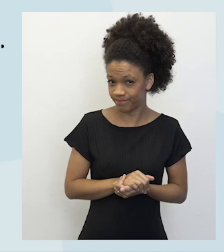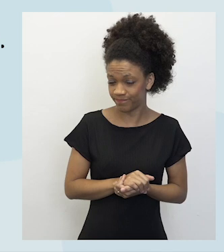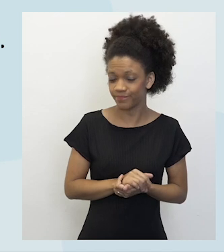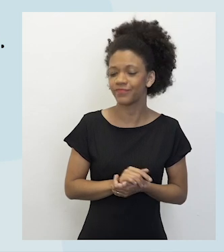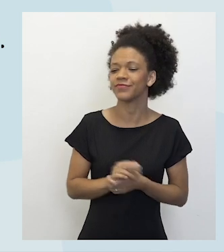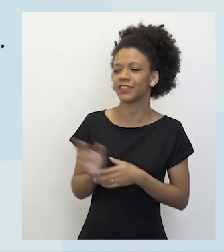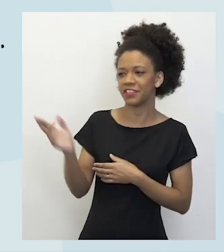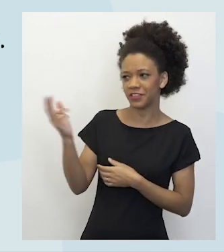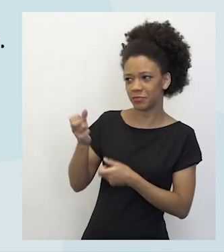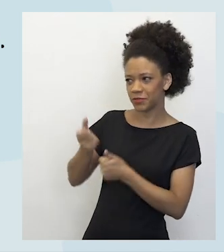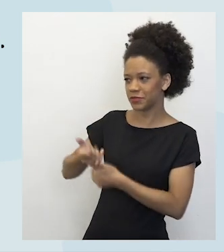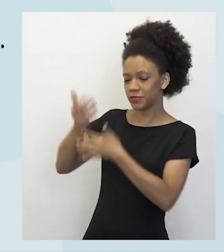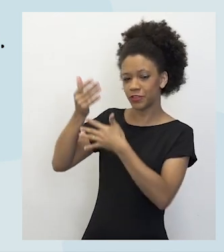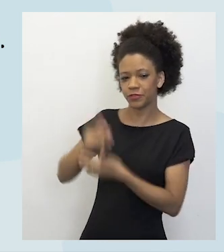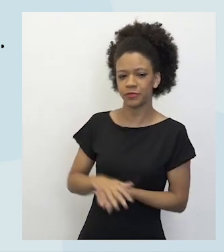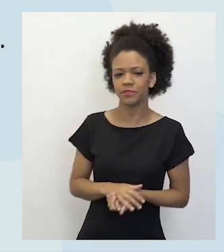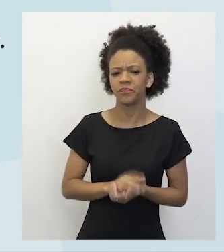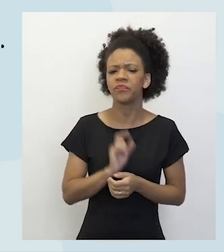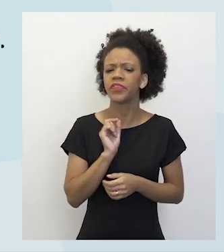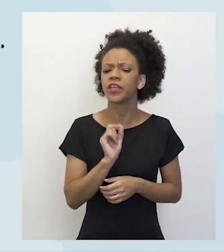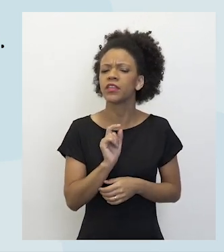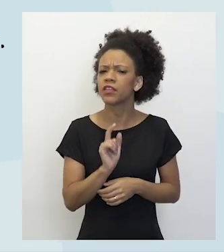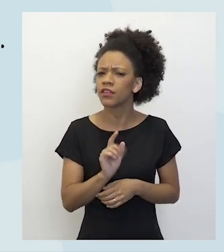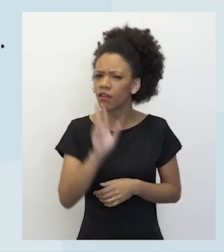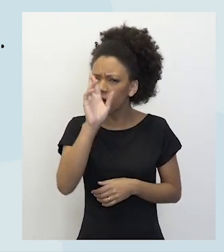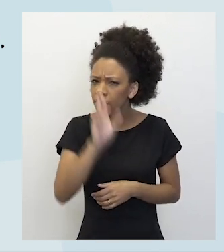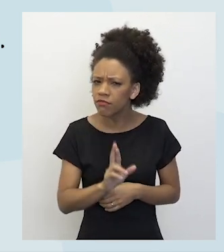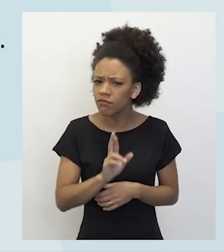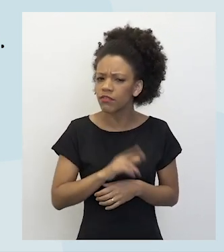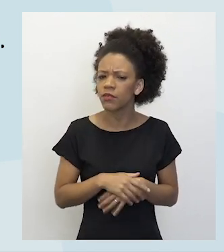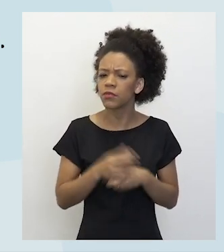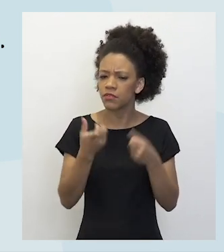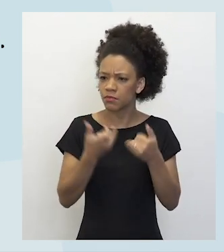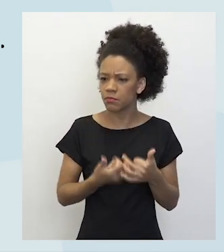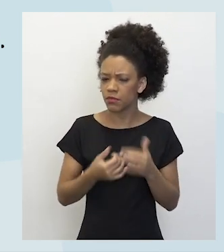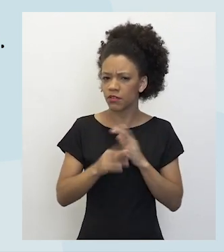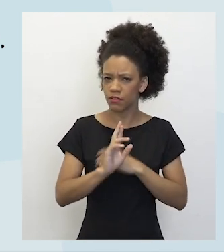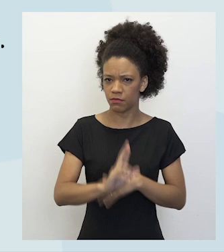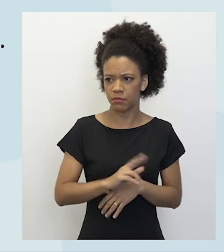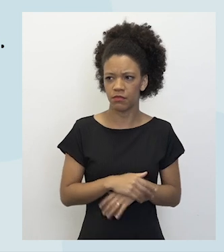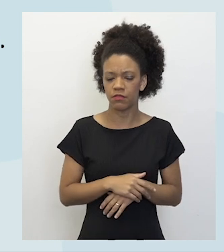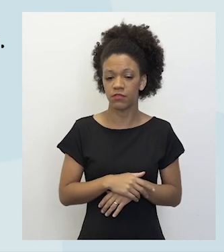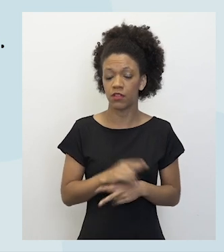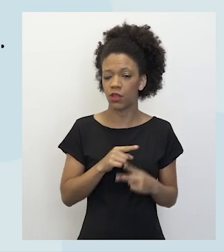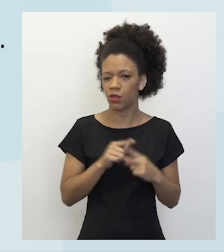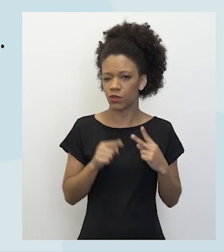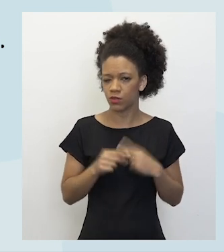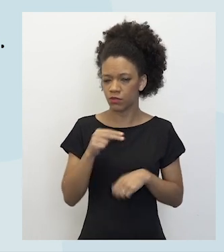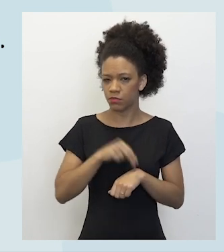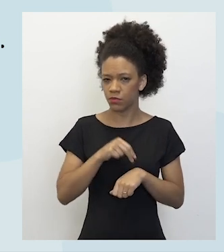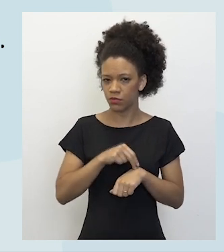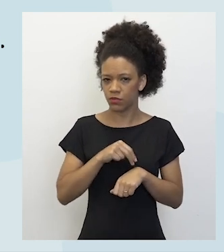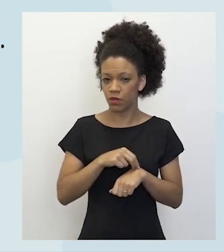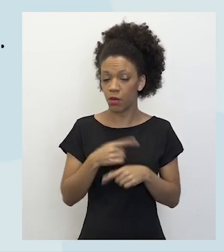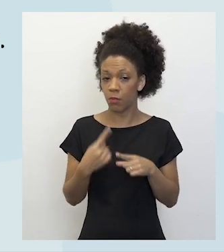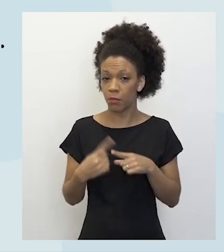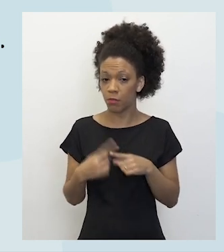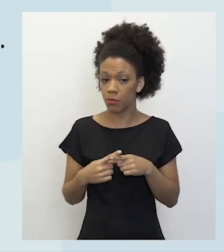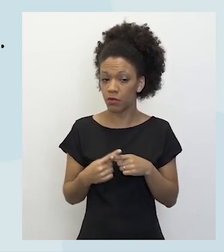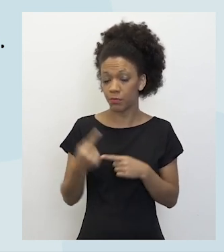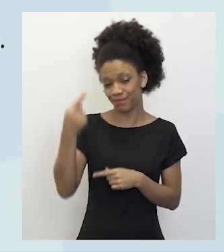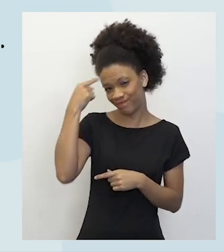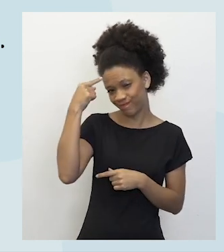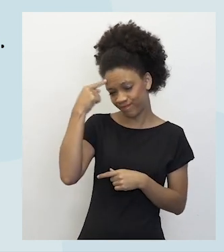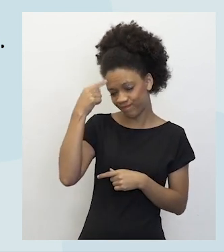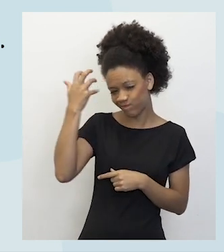Coloquem aí no chat. A quem você deu razão? Justifique sua resposta. Amores, 2 minutinhos, porque a 10ª vocês têm que pensar